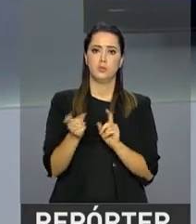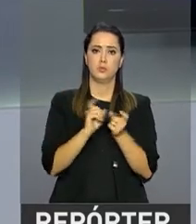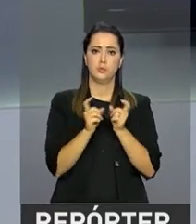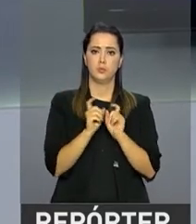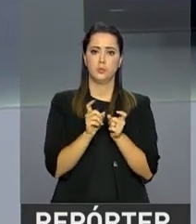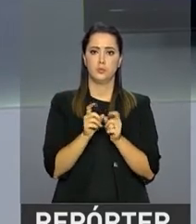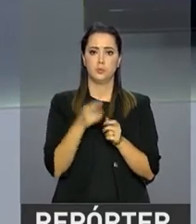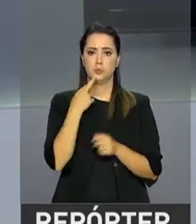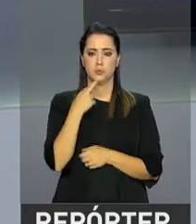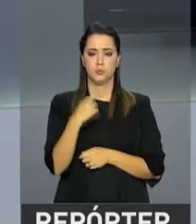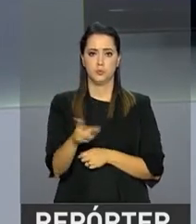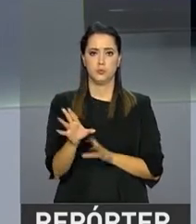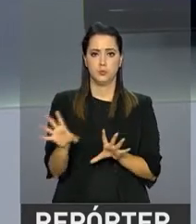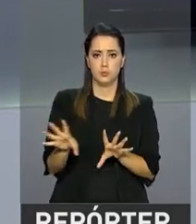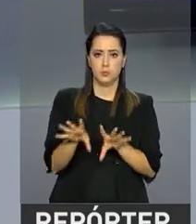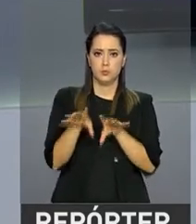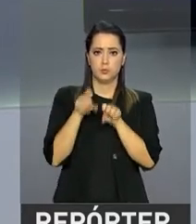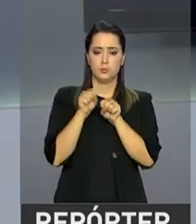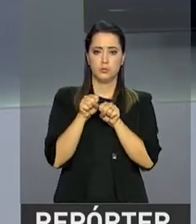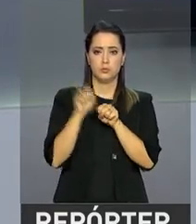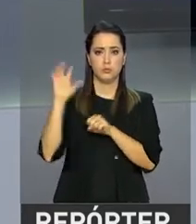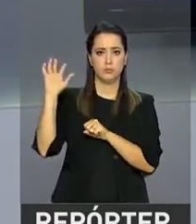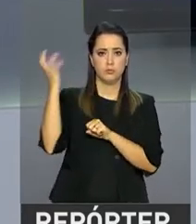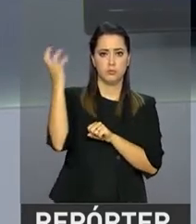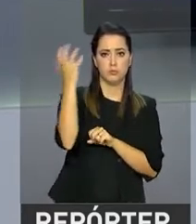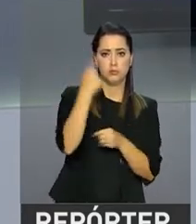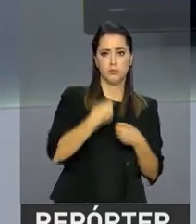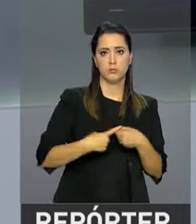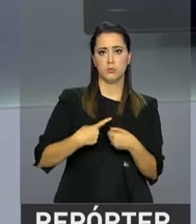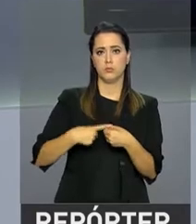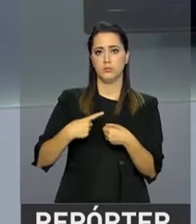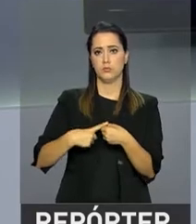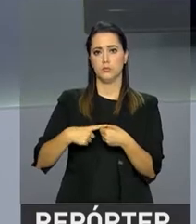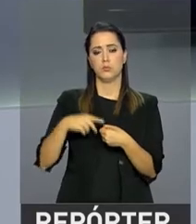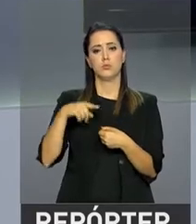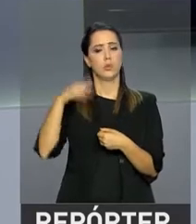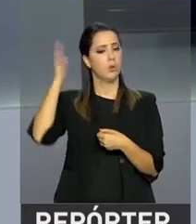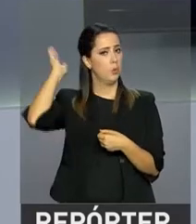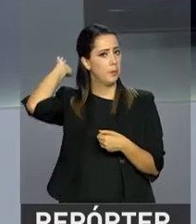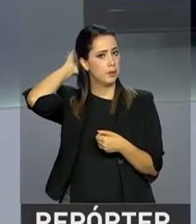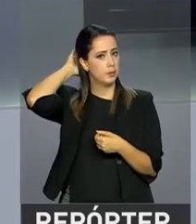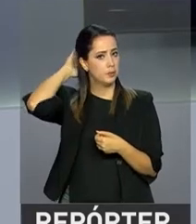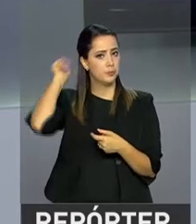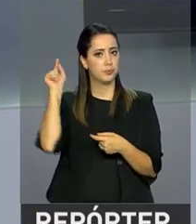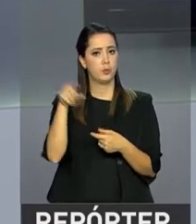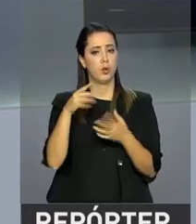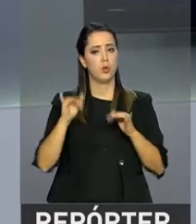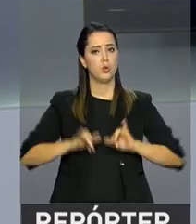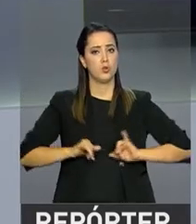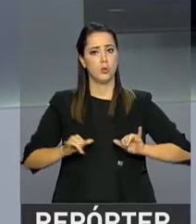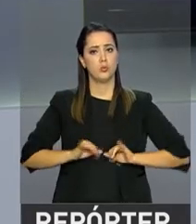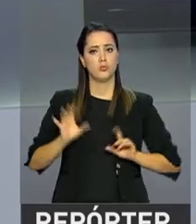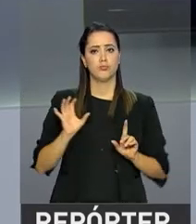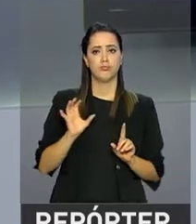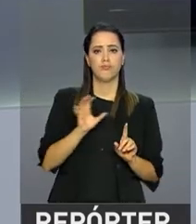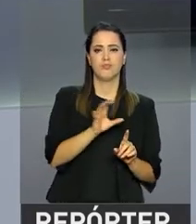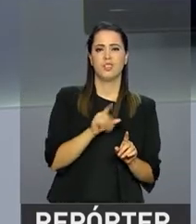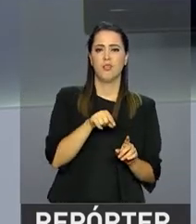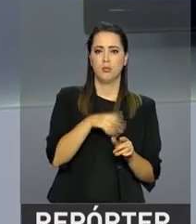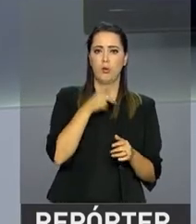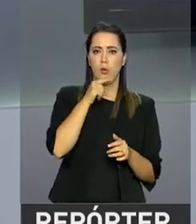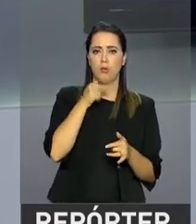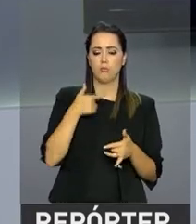e avaliação de respostas a contaminação ambiental no município de barcarena no pará a região sofre os impactos do